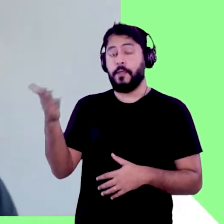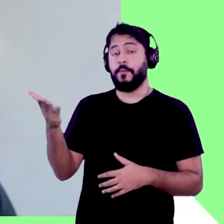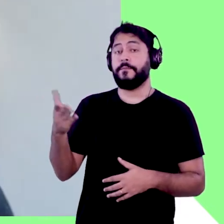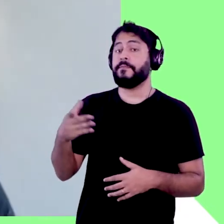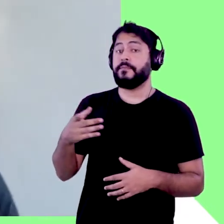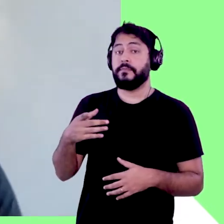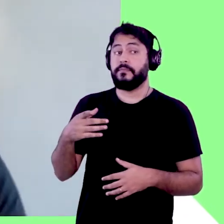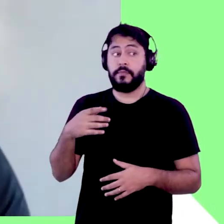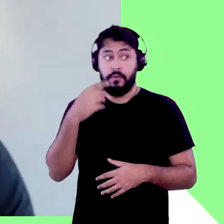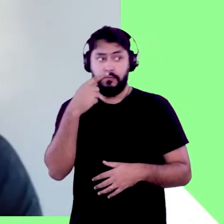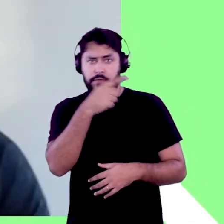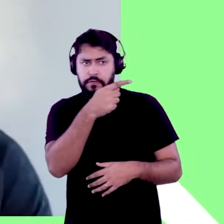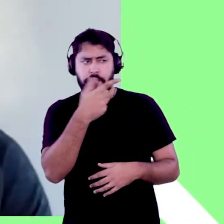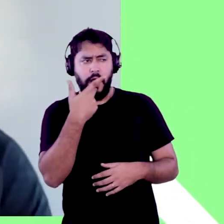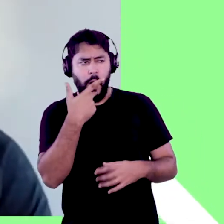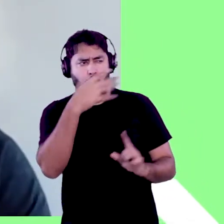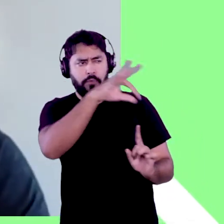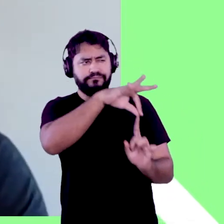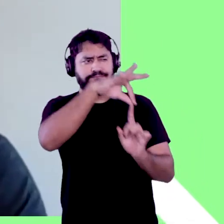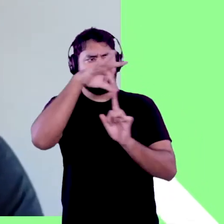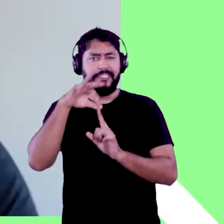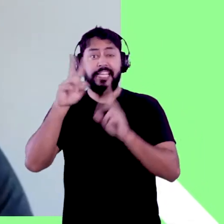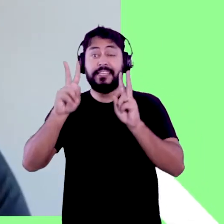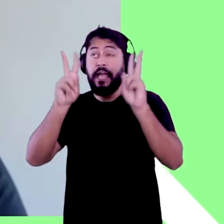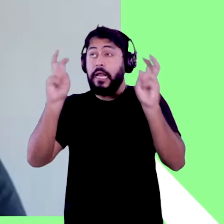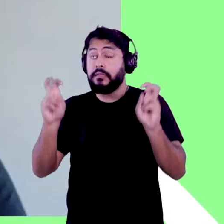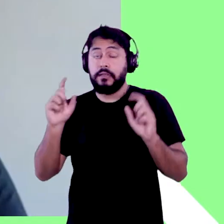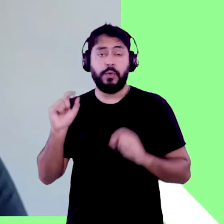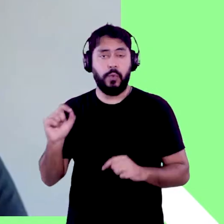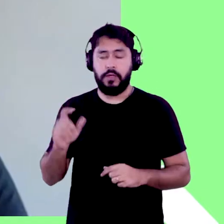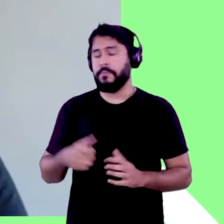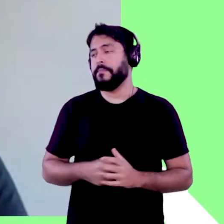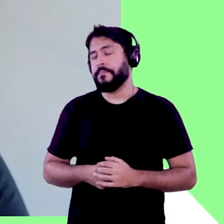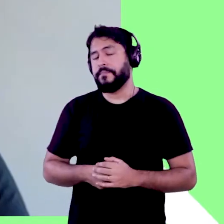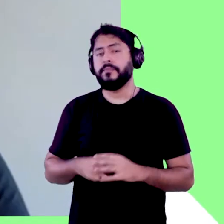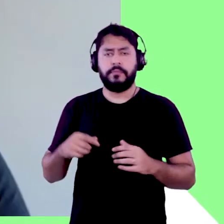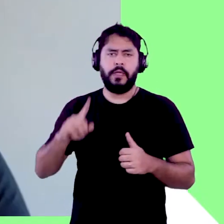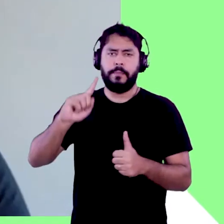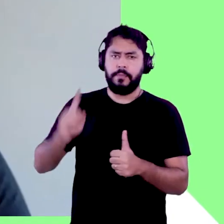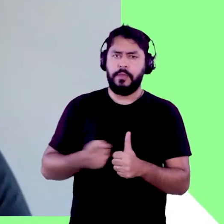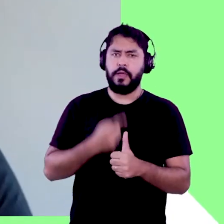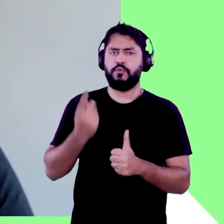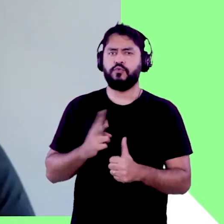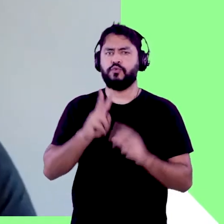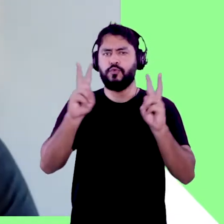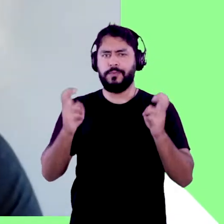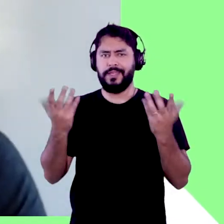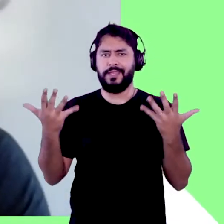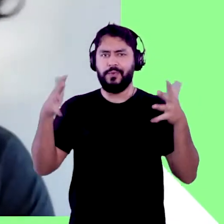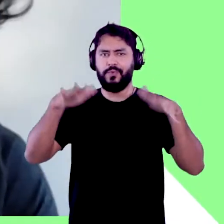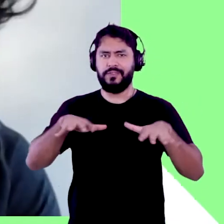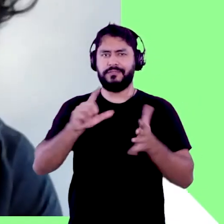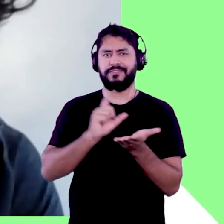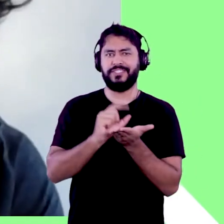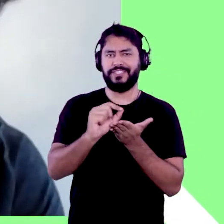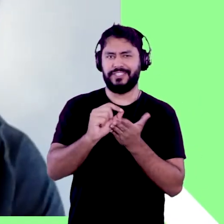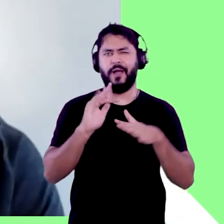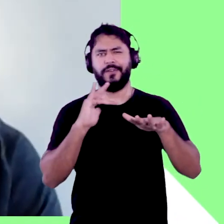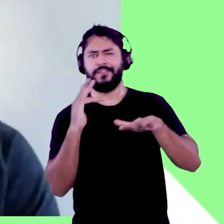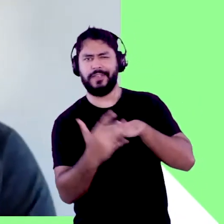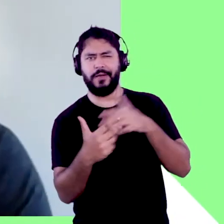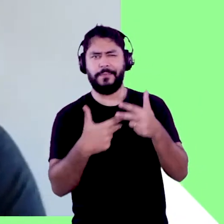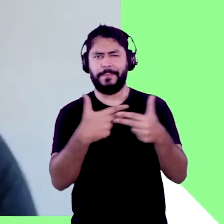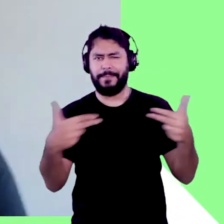muito interessante que você trouxe aí uns aspectos. Primeiro sobre inclusão digital, né? Né, a gente tem aí